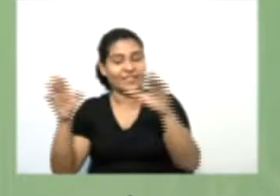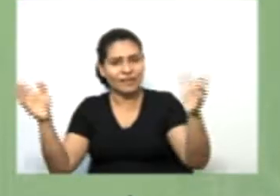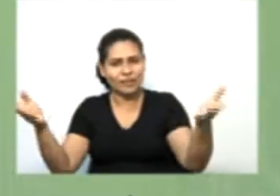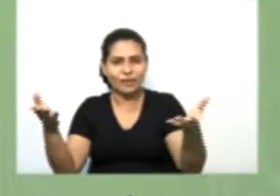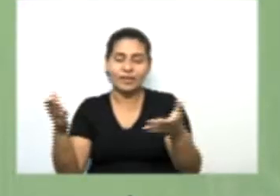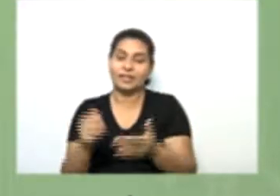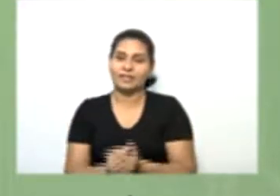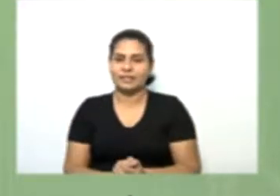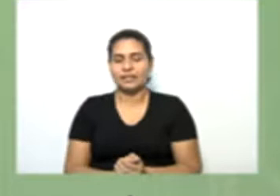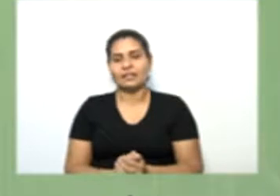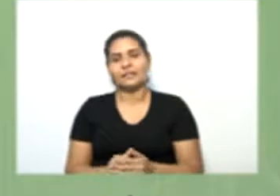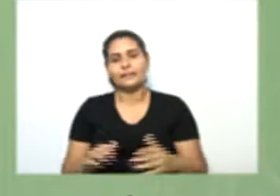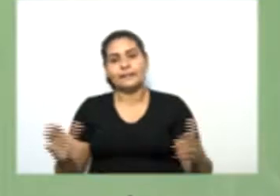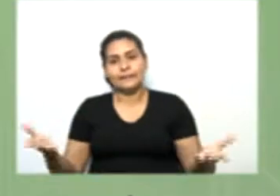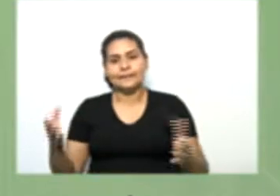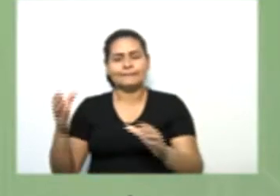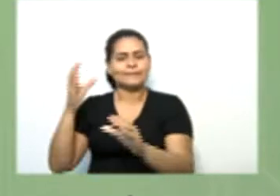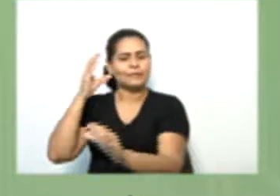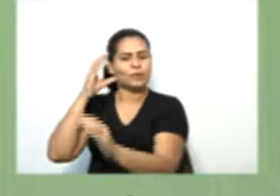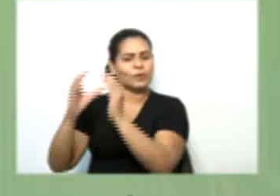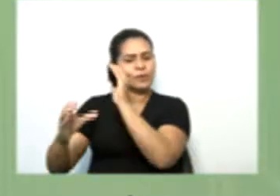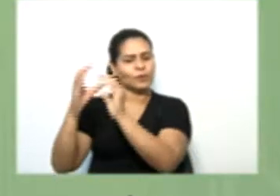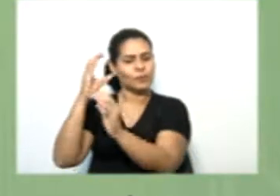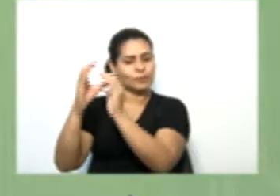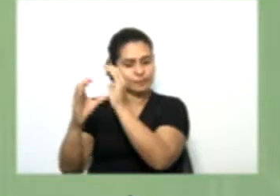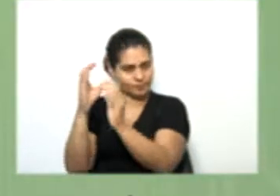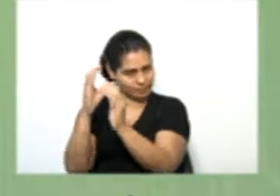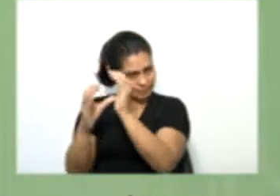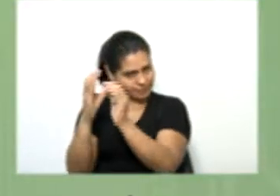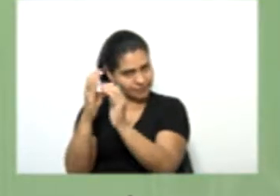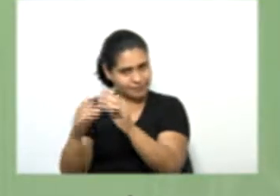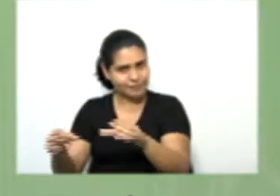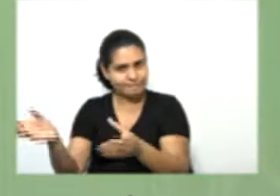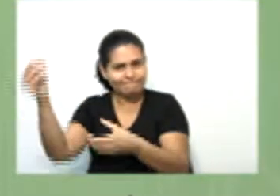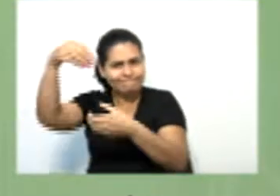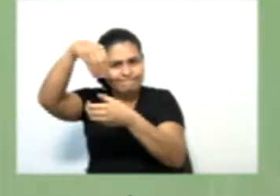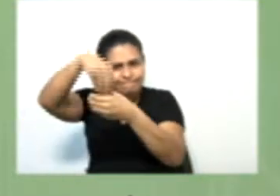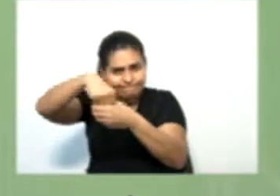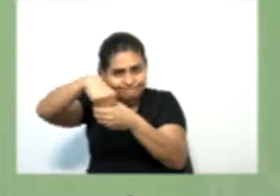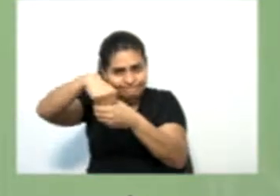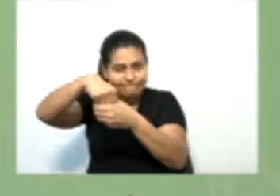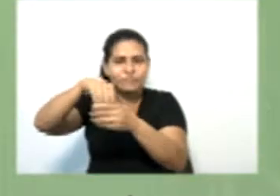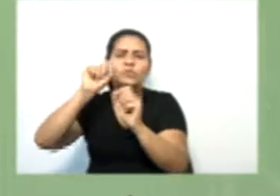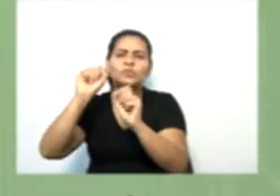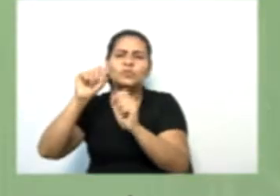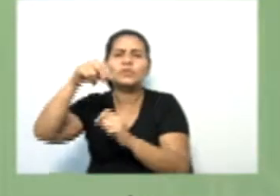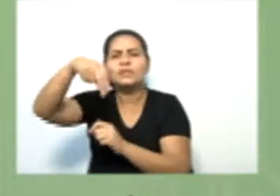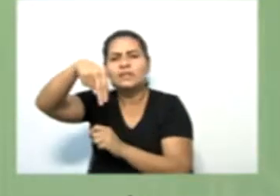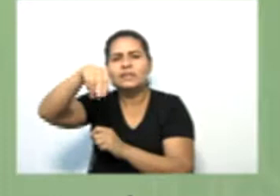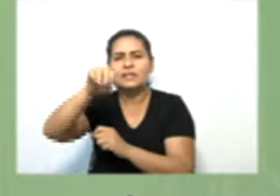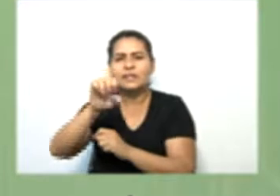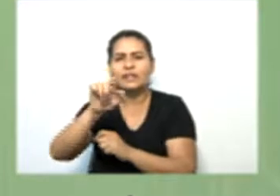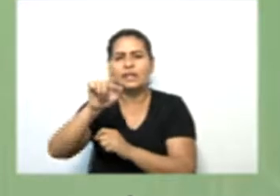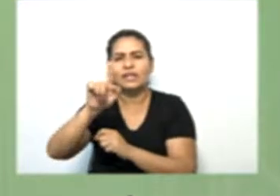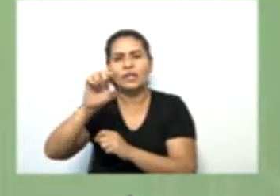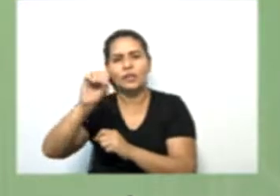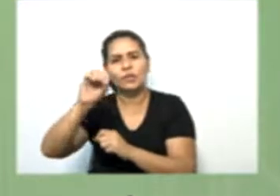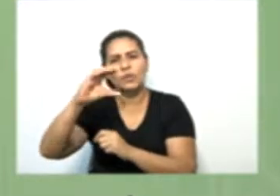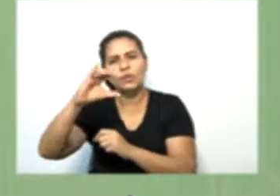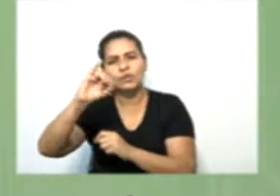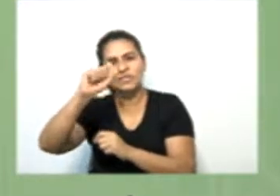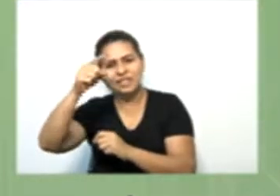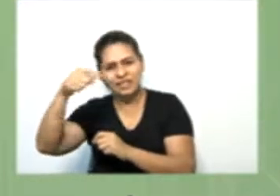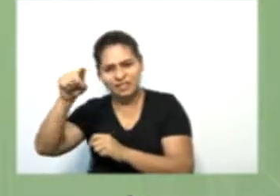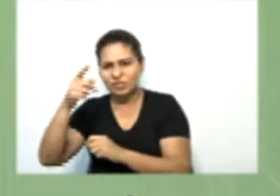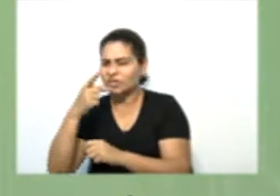então ao processo de comunicação dentro da negociação. Professor, a gente já falou tanto em negociação, não foi, professor